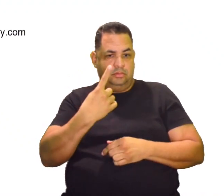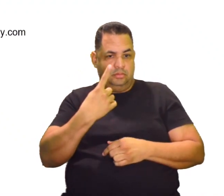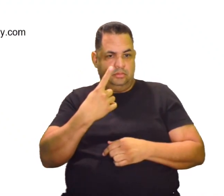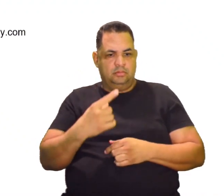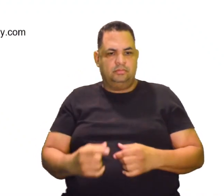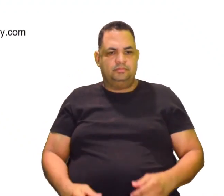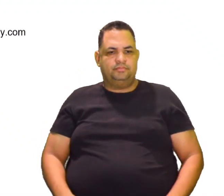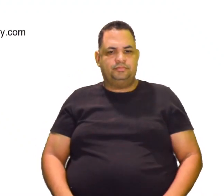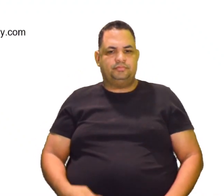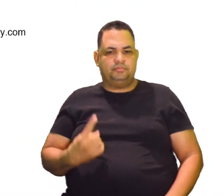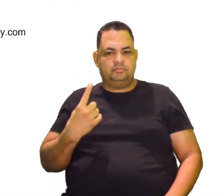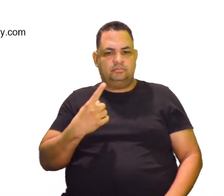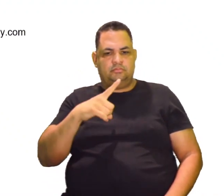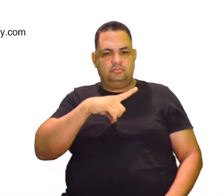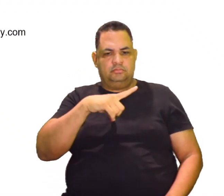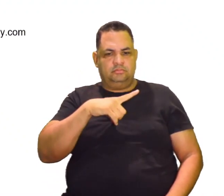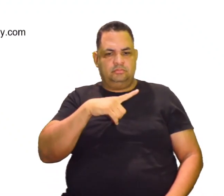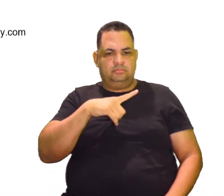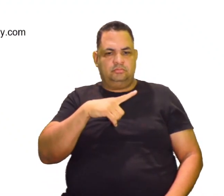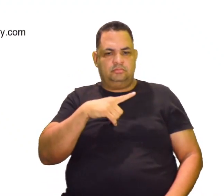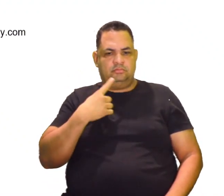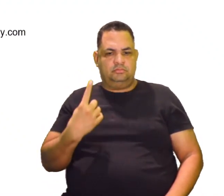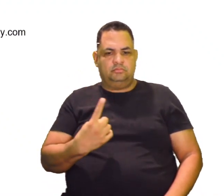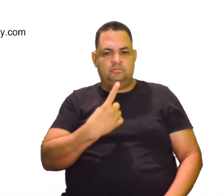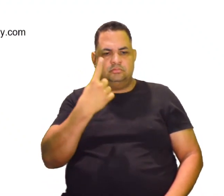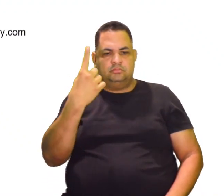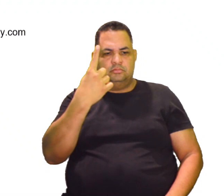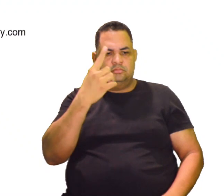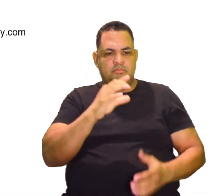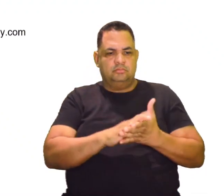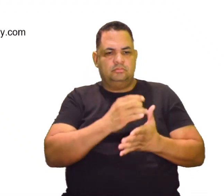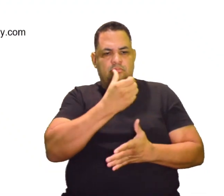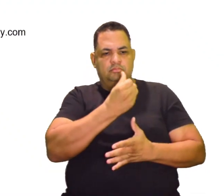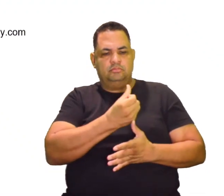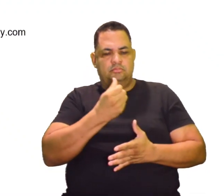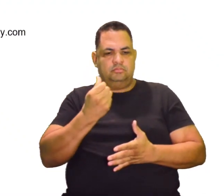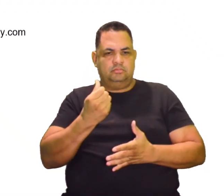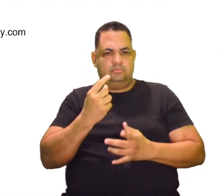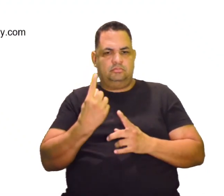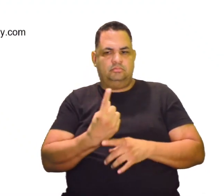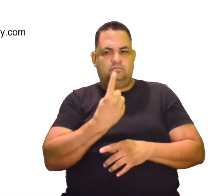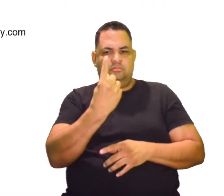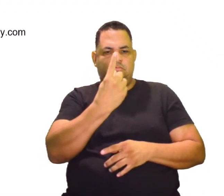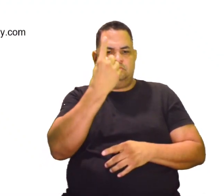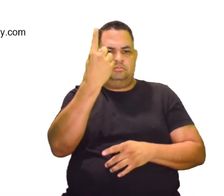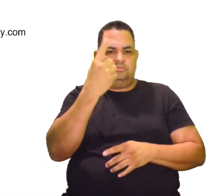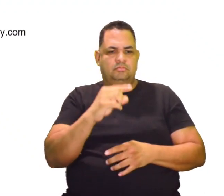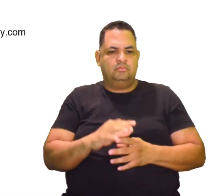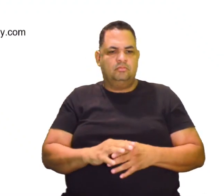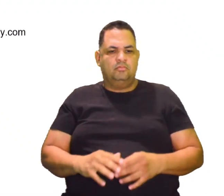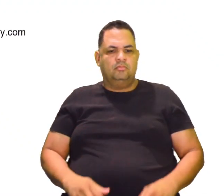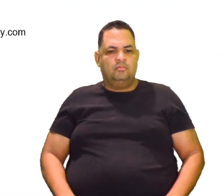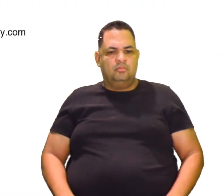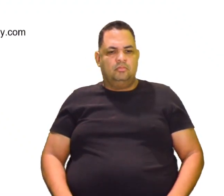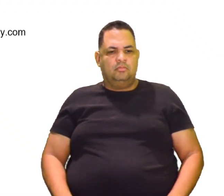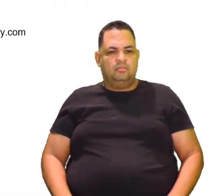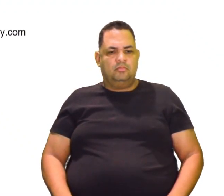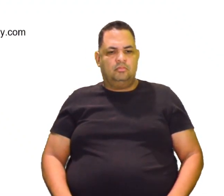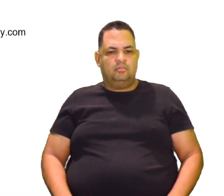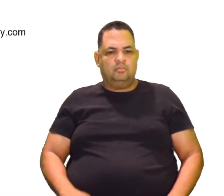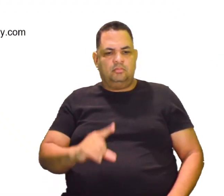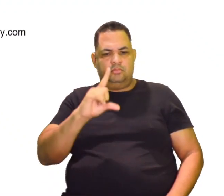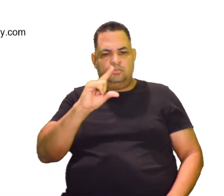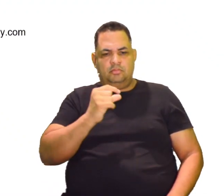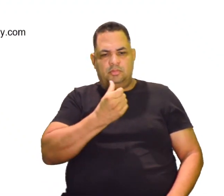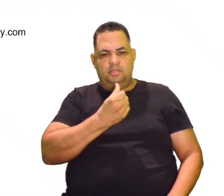aqui também a estrutura, né, a altura original, 66 metros, reduzida então a 62 metros de altura.